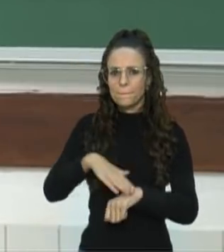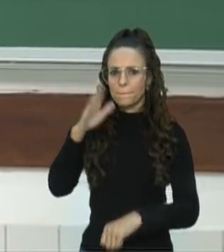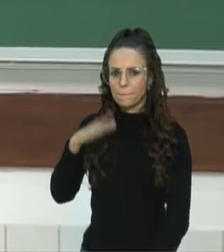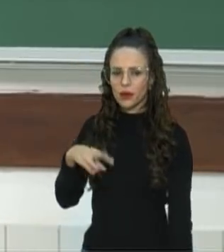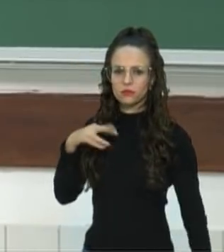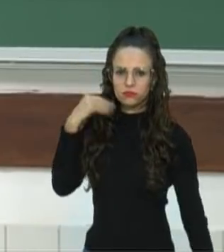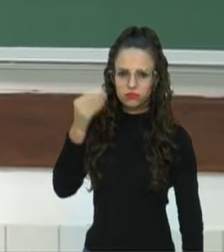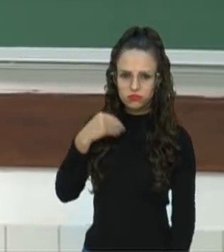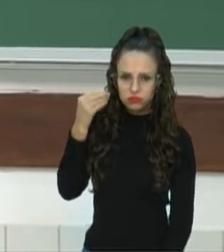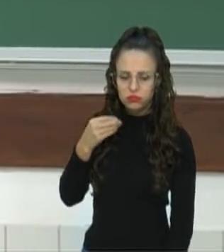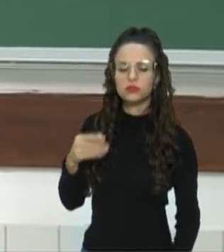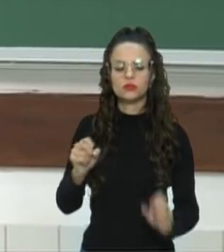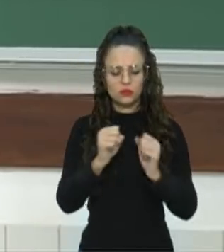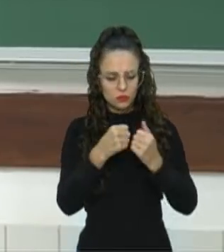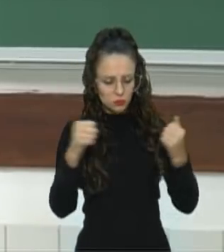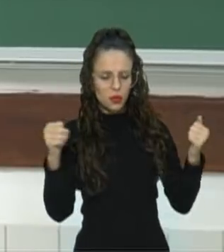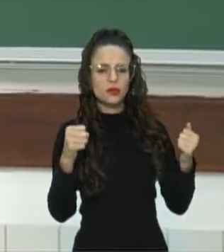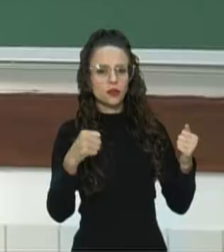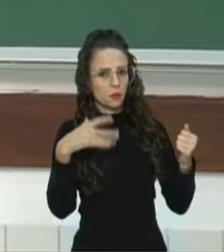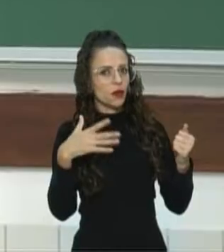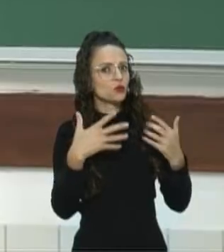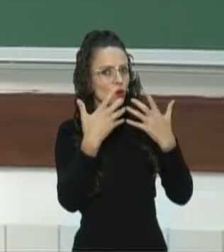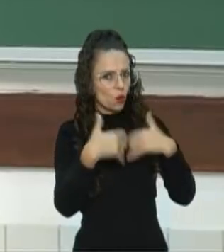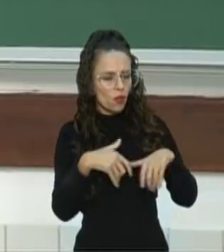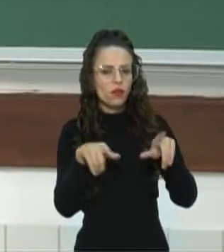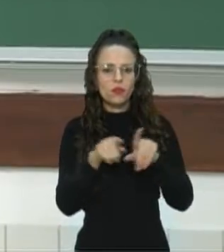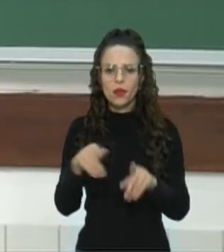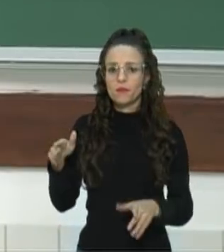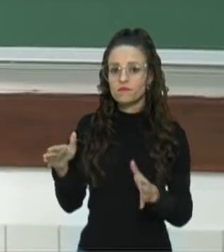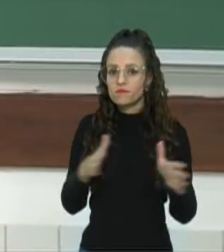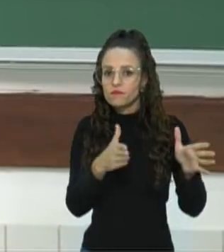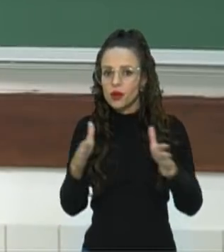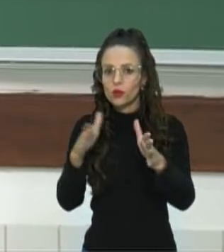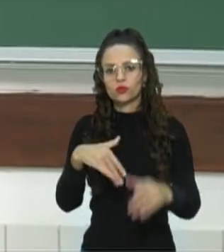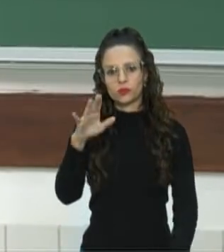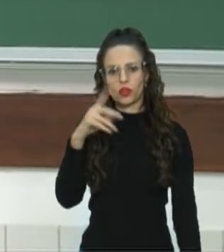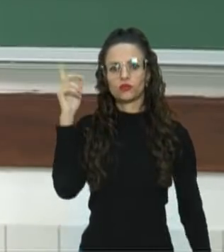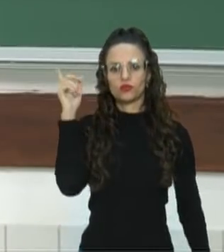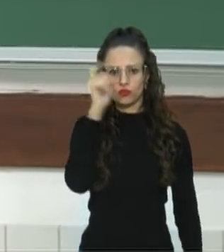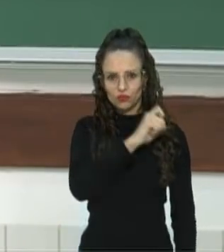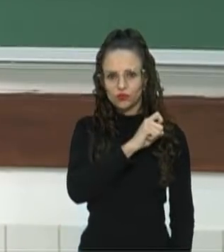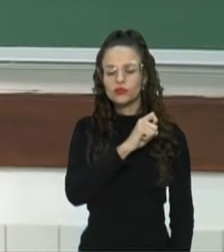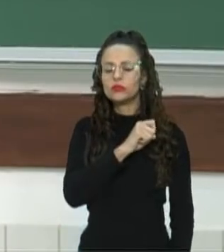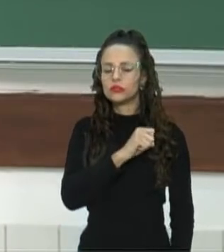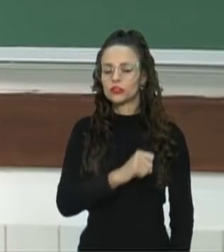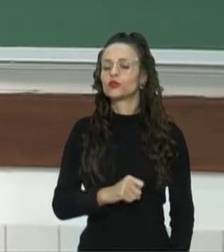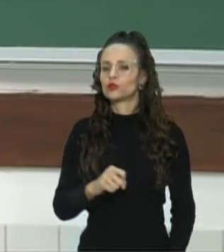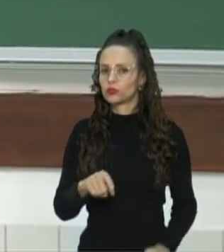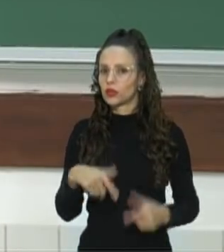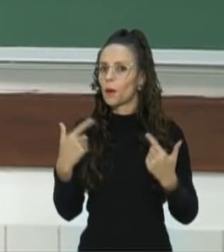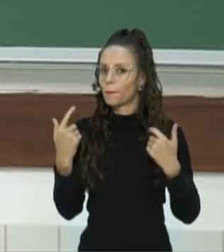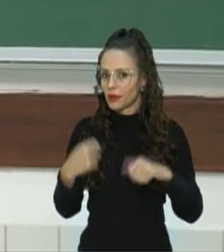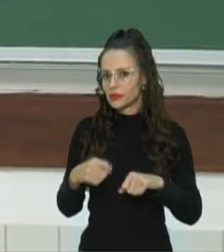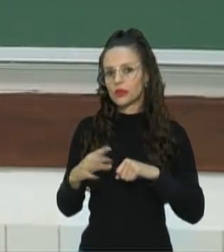né? Então os mapas são mais complexos, os percursos são mais difíceis, aí envolve uma grande gama de conhecimento maior, né? Então no